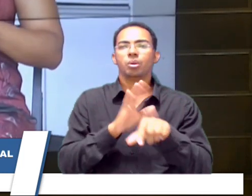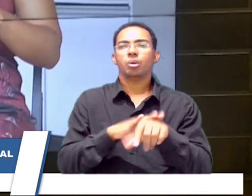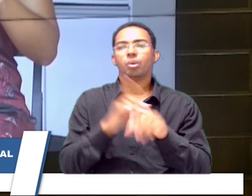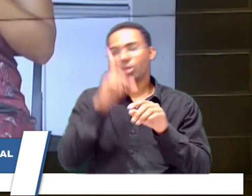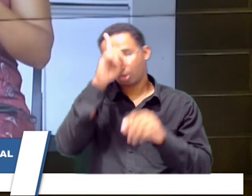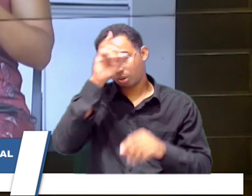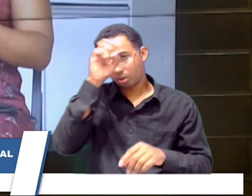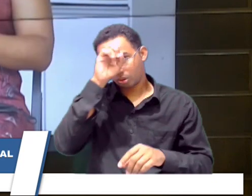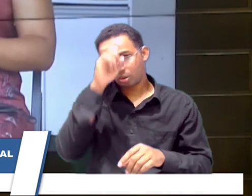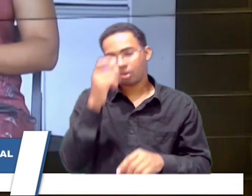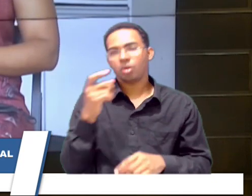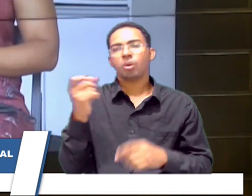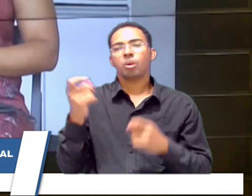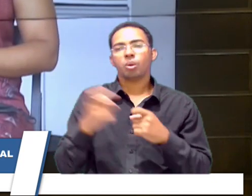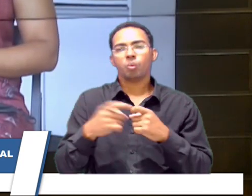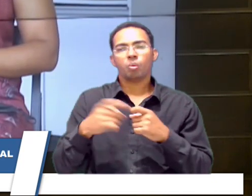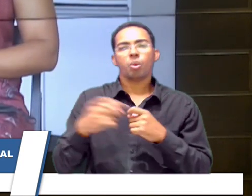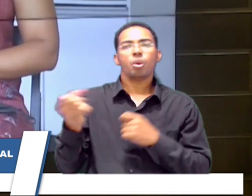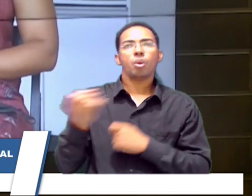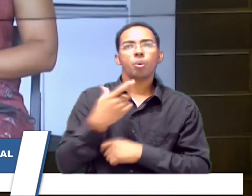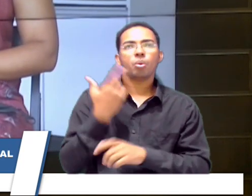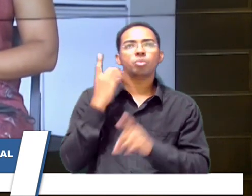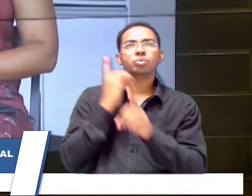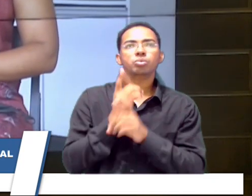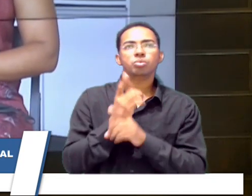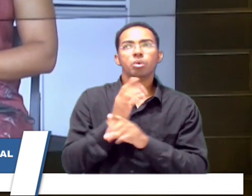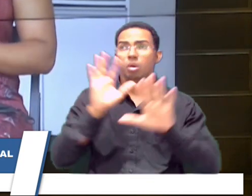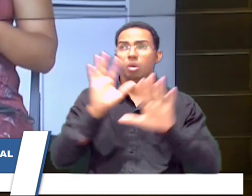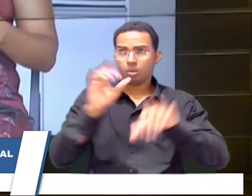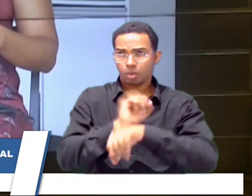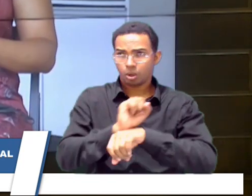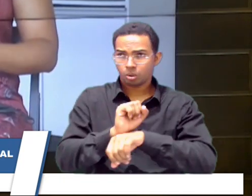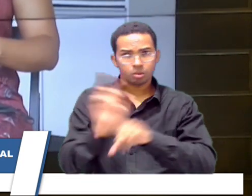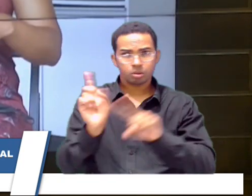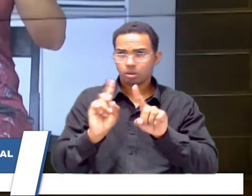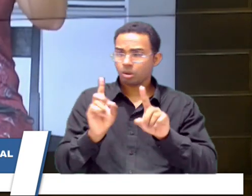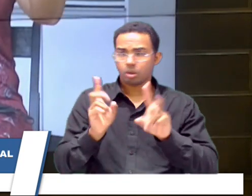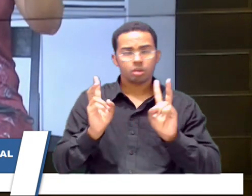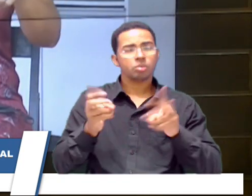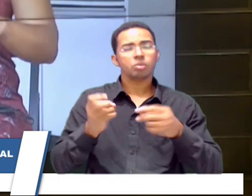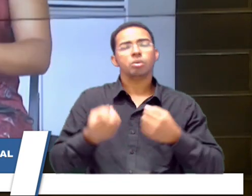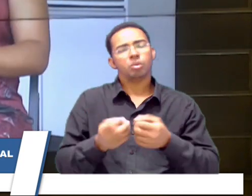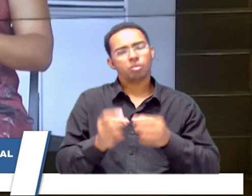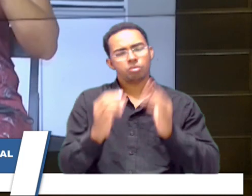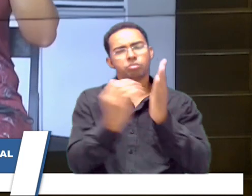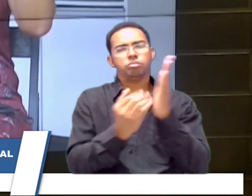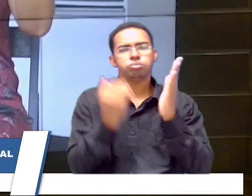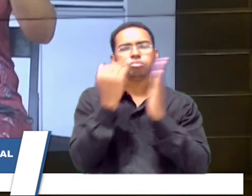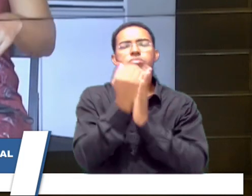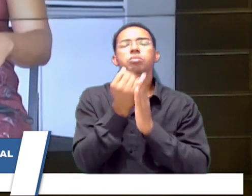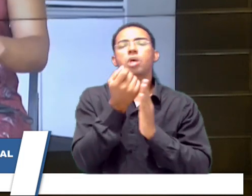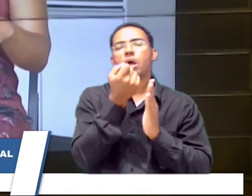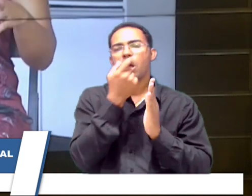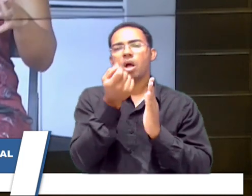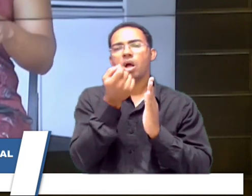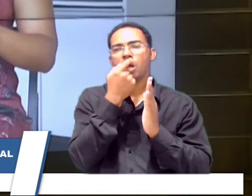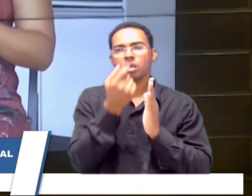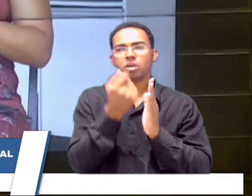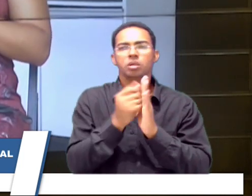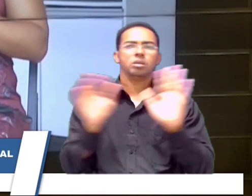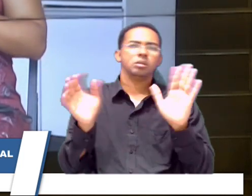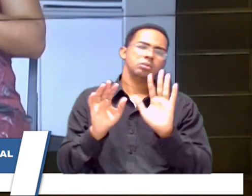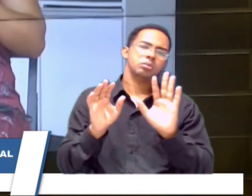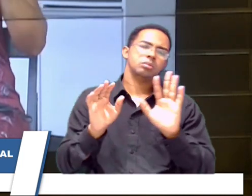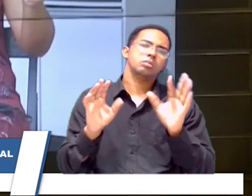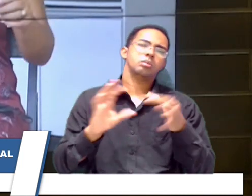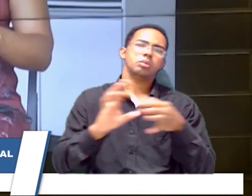com o médico novamente, na outra consulta, aí ele fala, parou? Não, ainda tá tendo crise, então tá, aumenta. Aí vai aumentando. Aí, não tá, então associa